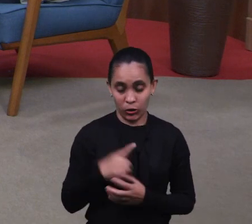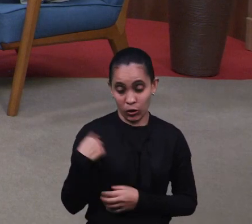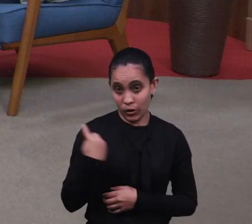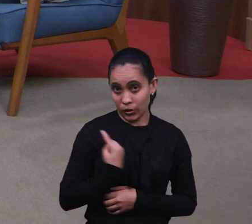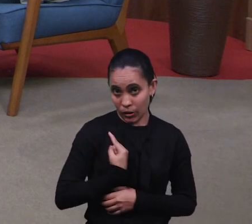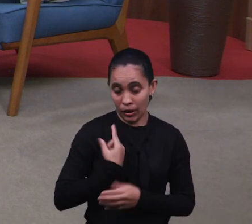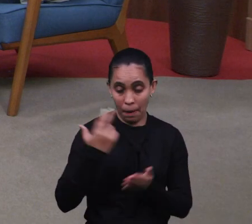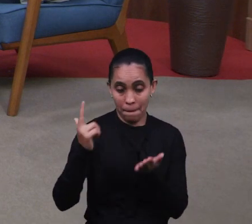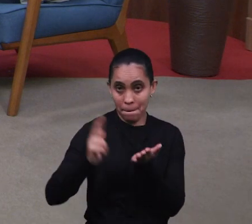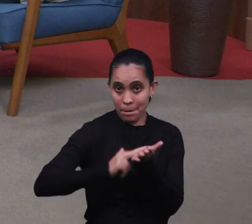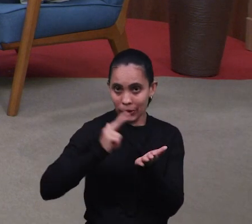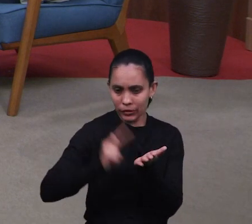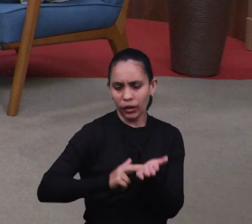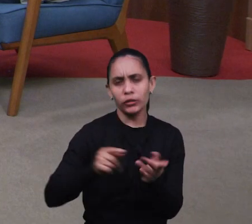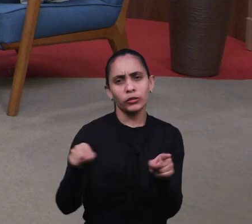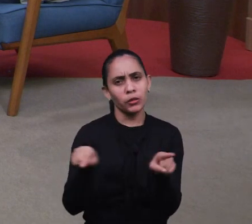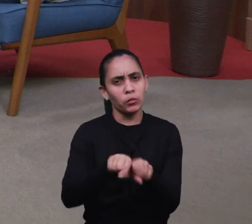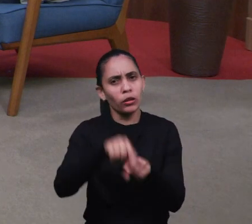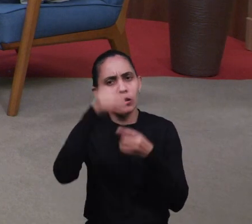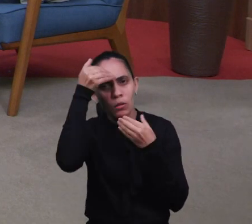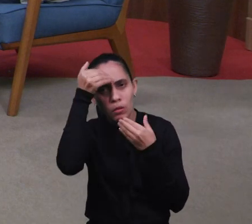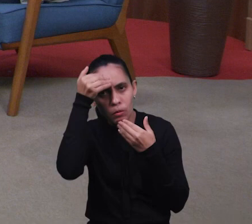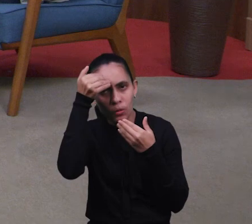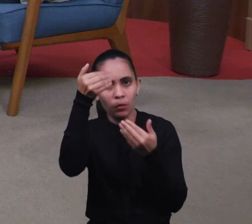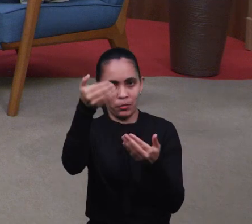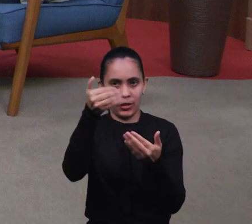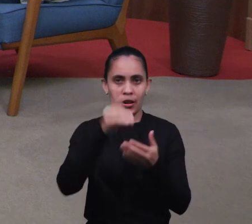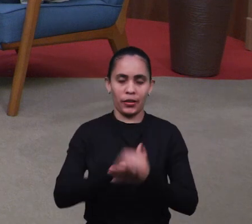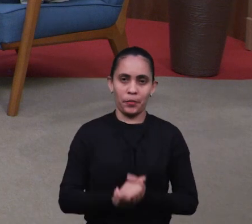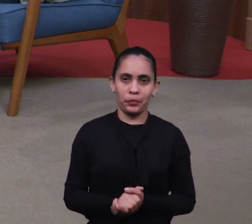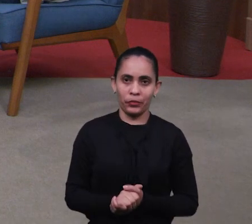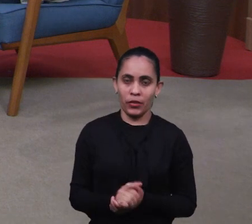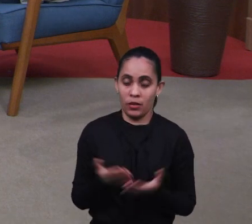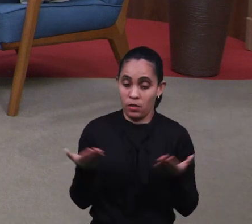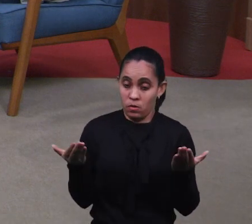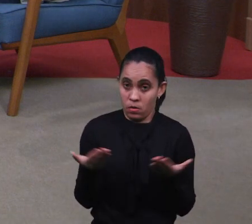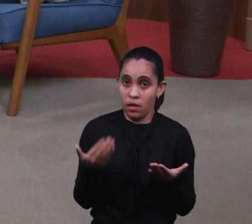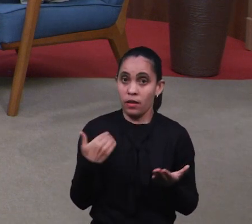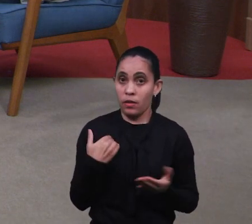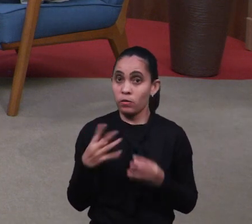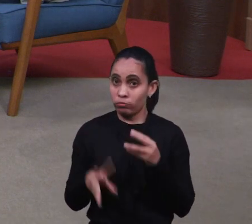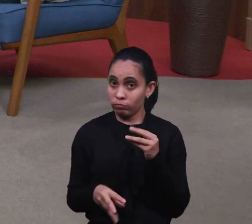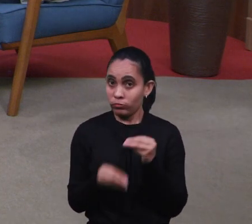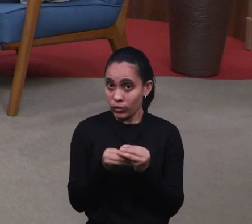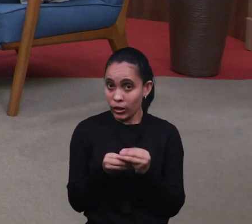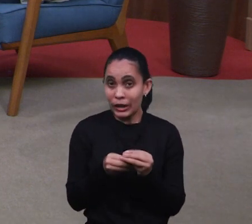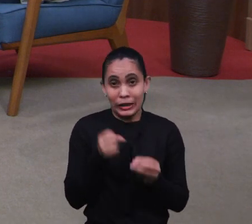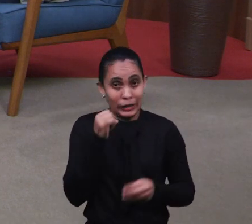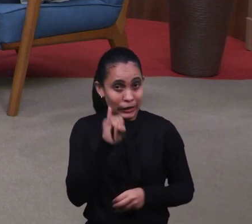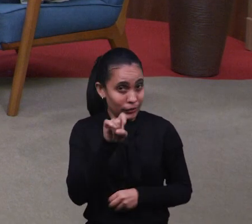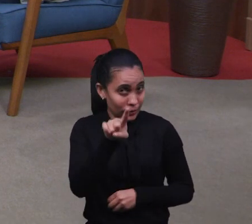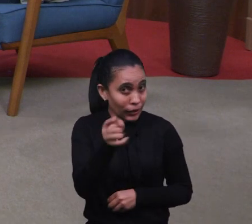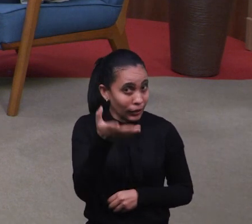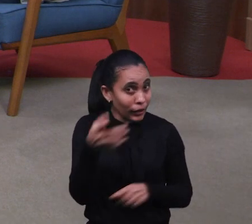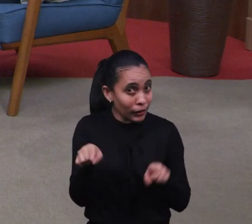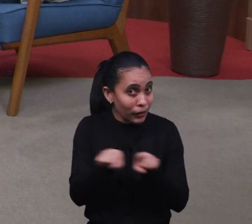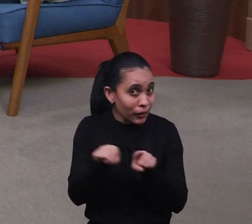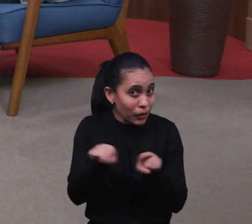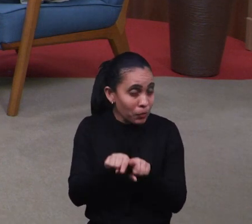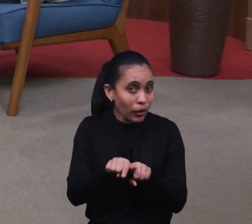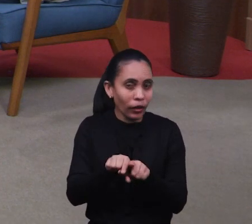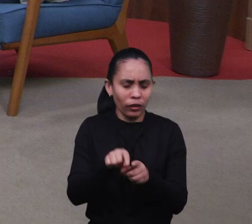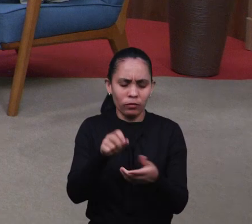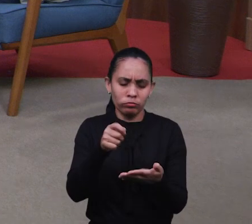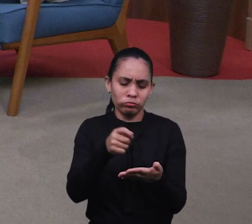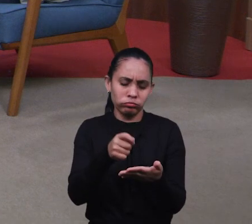mensagens que foram enviadas por escrito. E eu reitero aqui que se você também quiser participar, nós lemos todas as mensagens, escolhemos